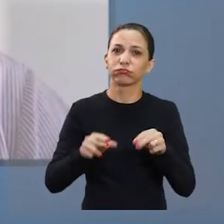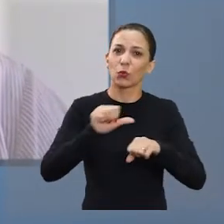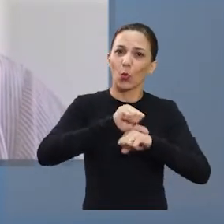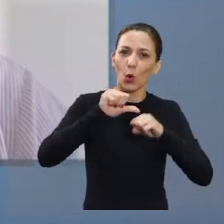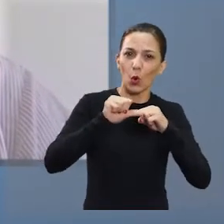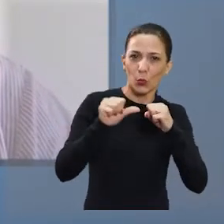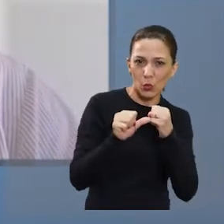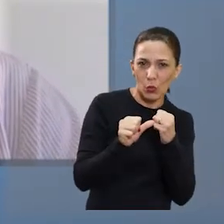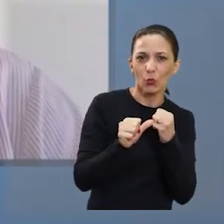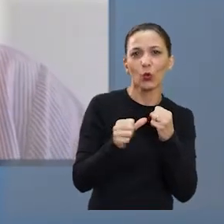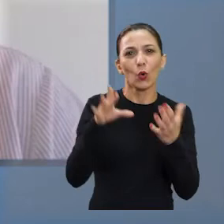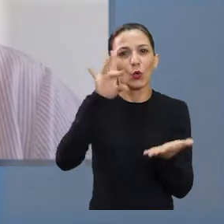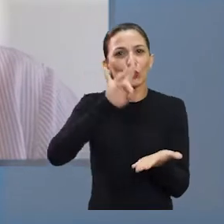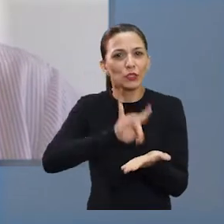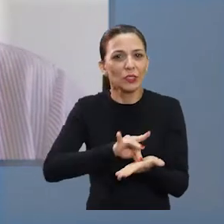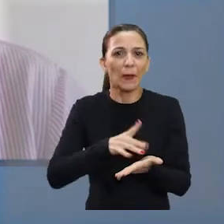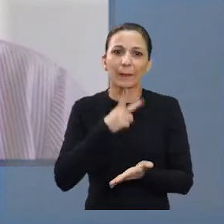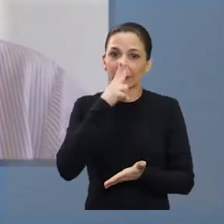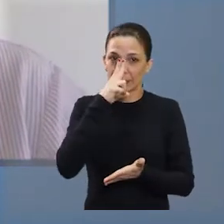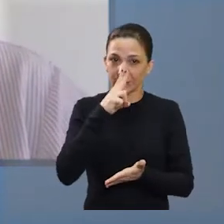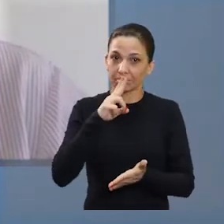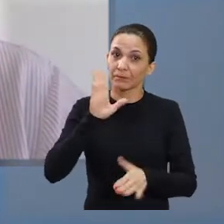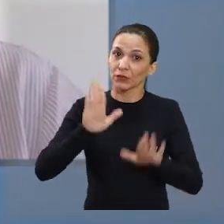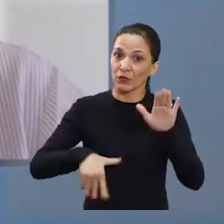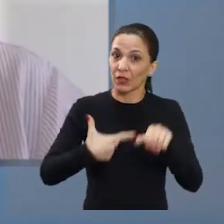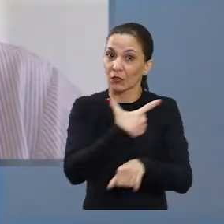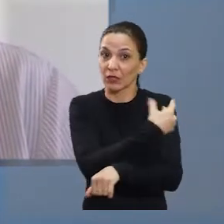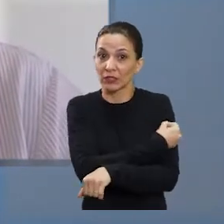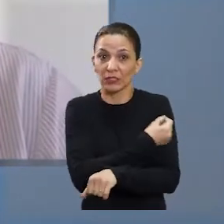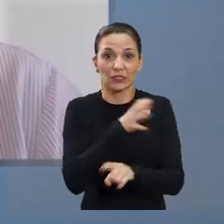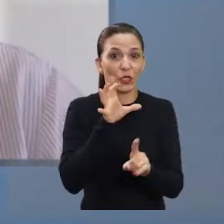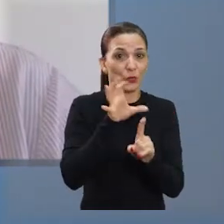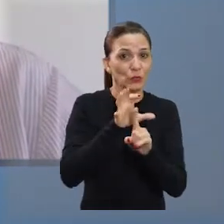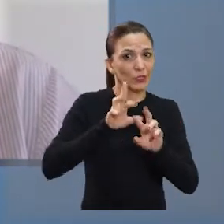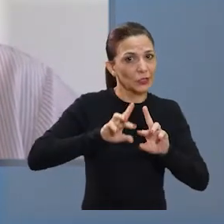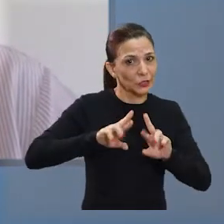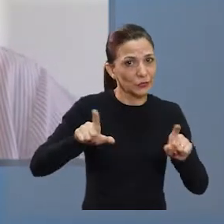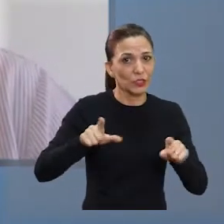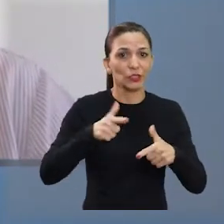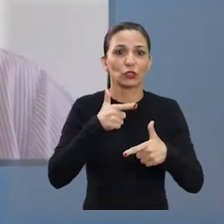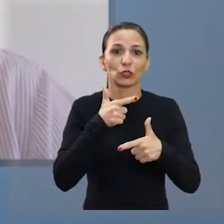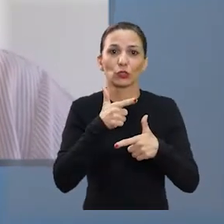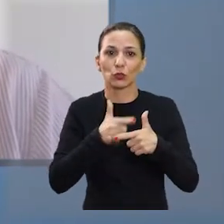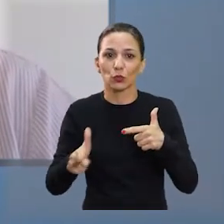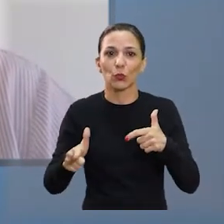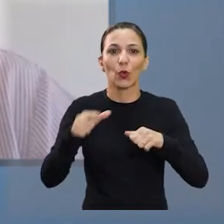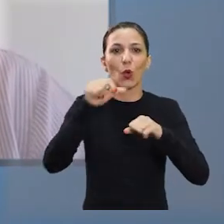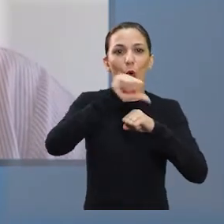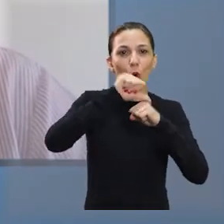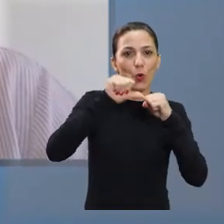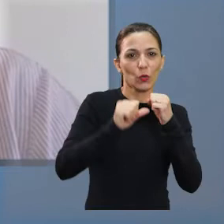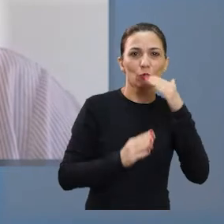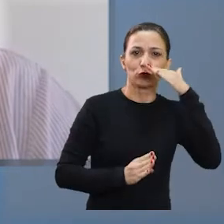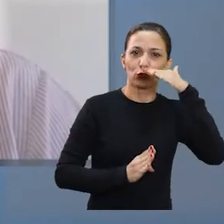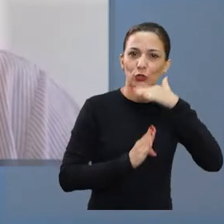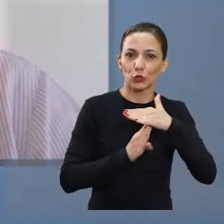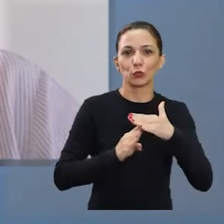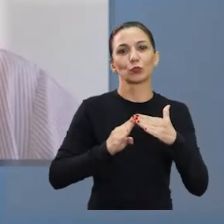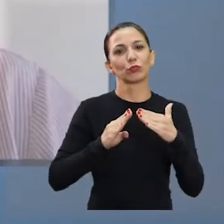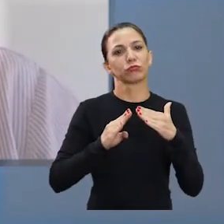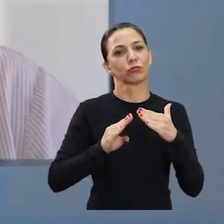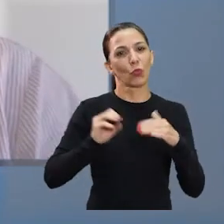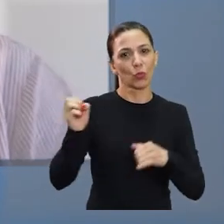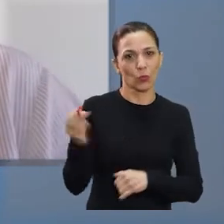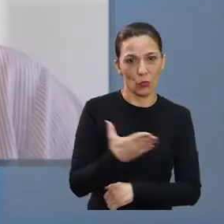a Omicron original, mas que talvez o escape vacinal seja maior dessa subvariante. É isso que nós estamos tendo dados novos chegando,